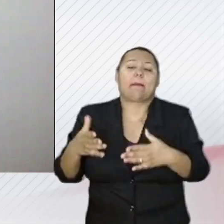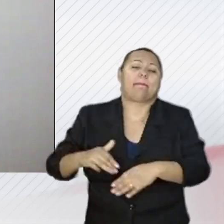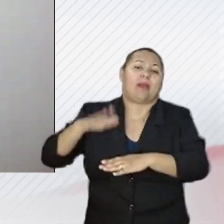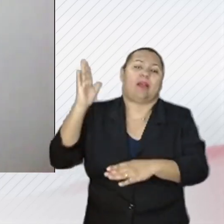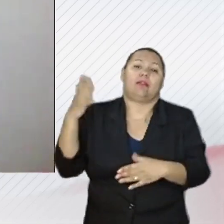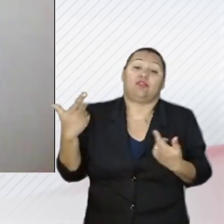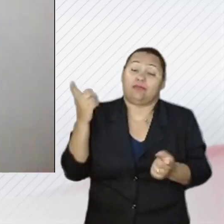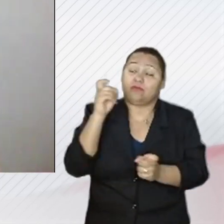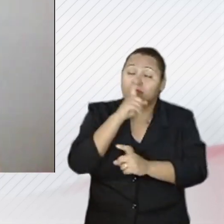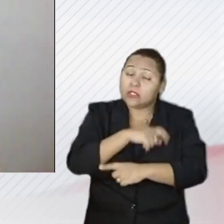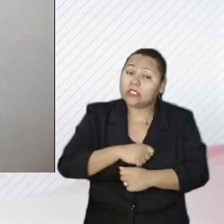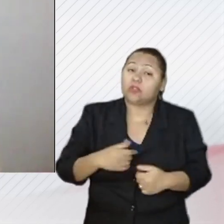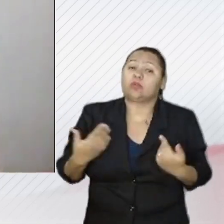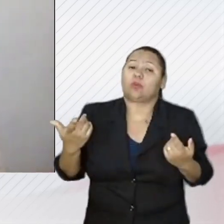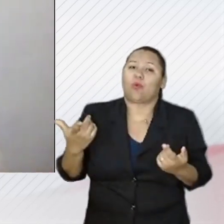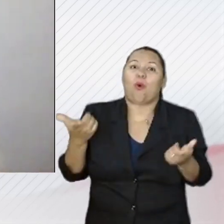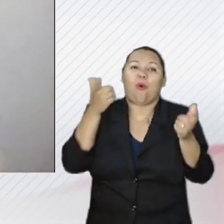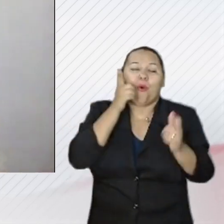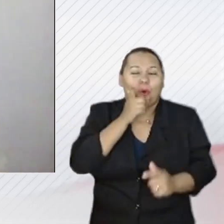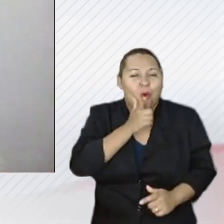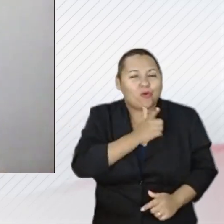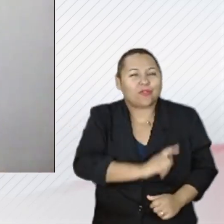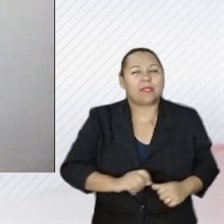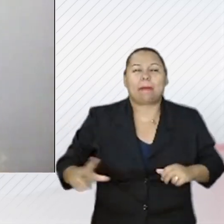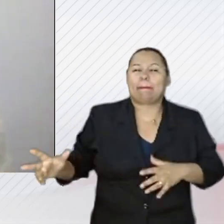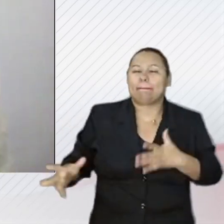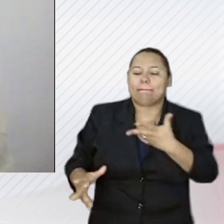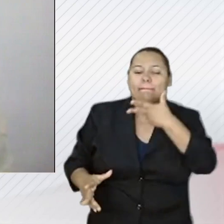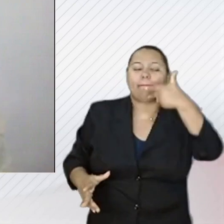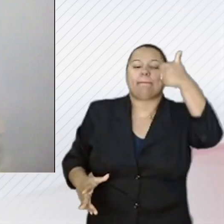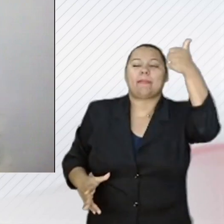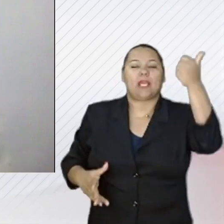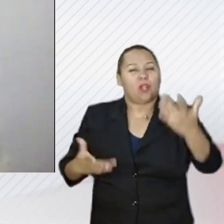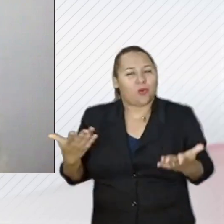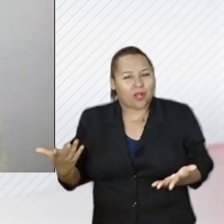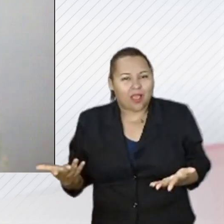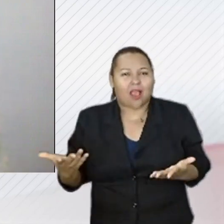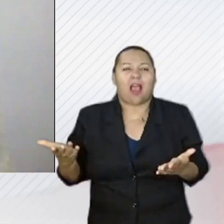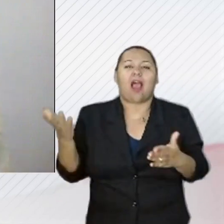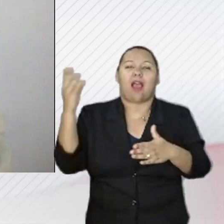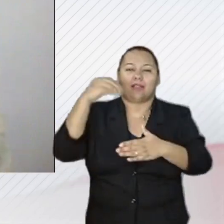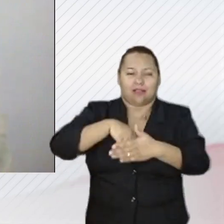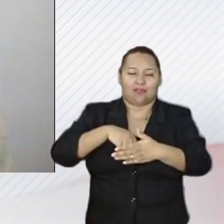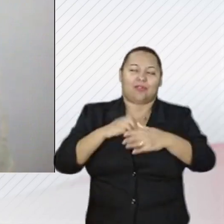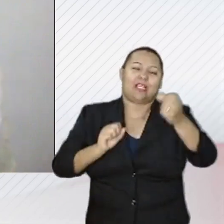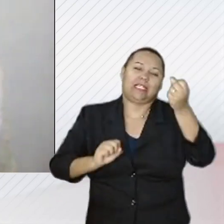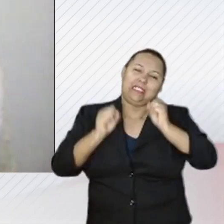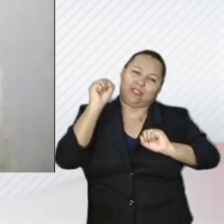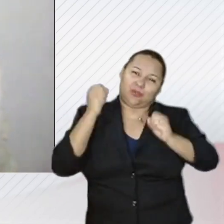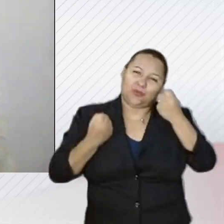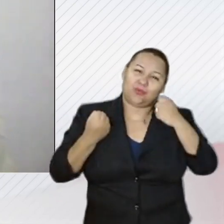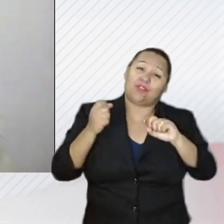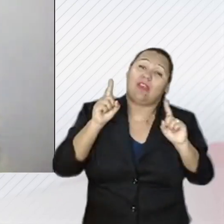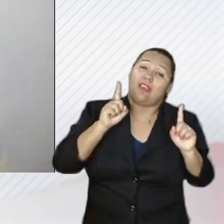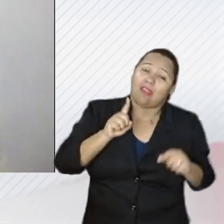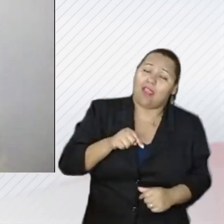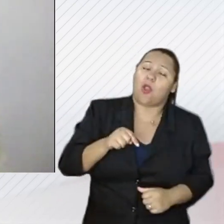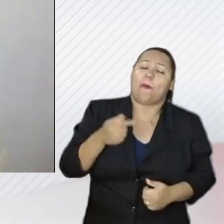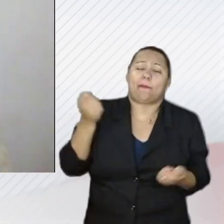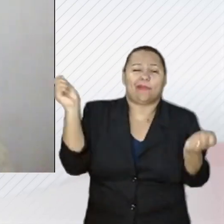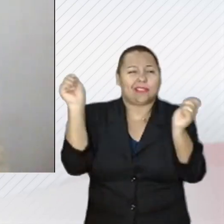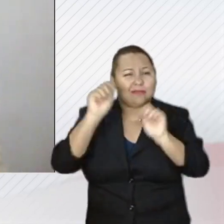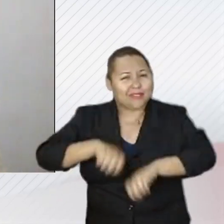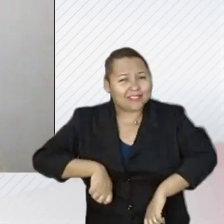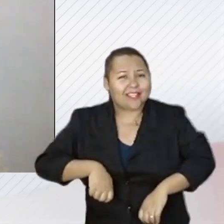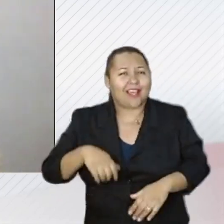a gente vai conseguir, né, melhorar essa performance, né, dentro das indústrias, e acho que é também uma outra possibilidade para o Brasil,